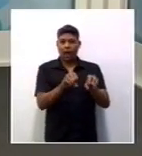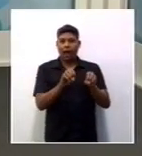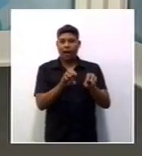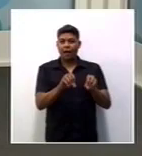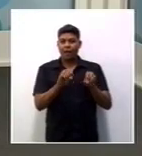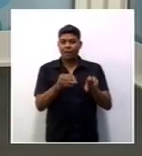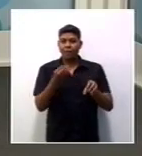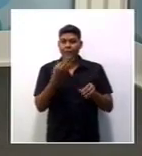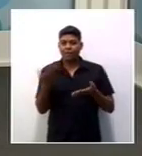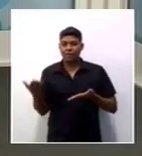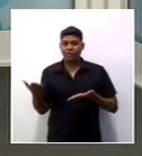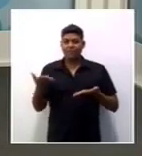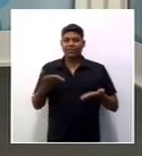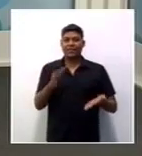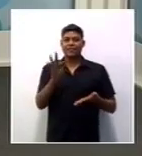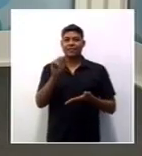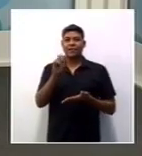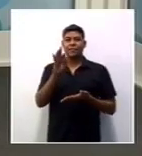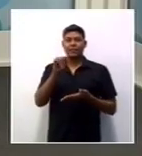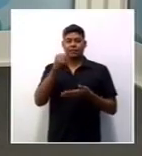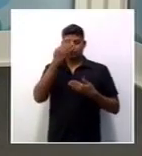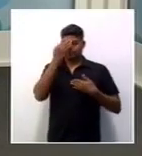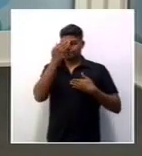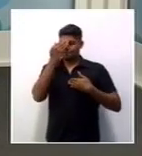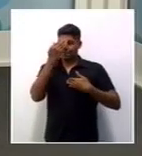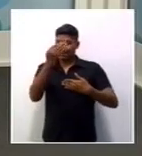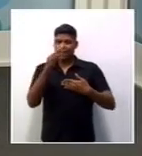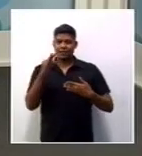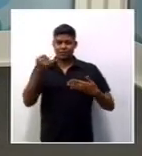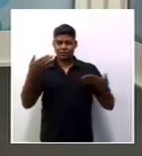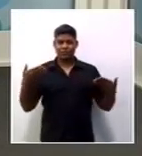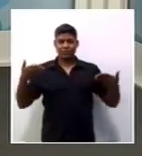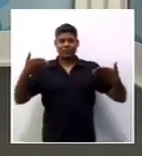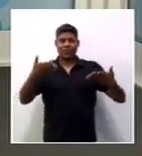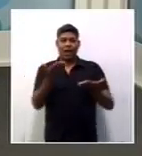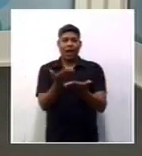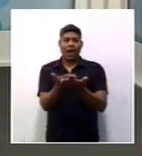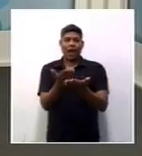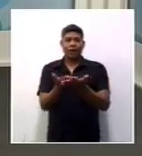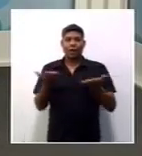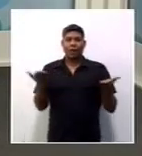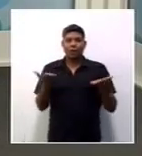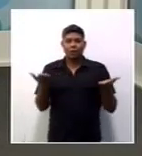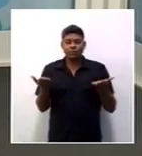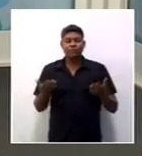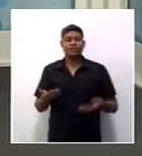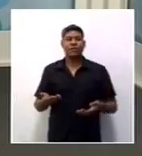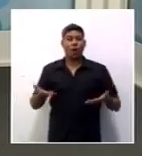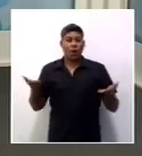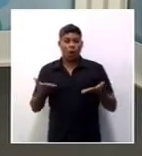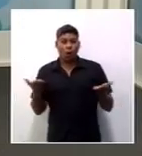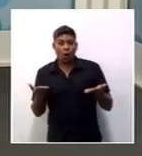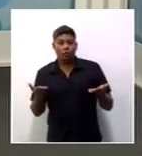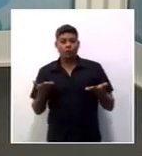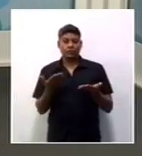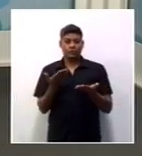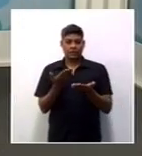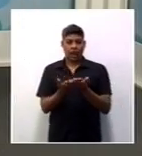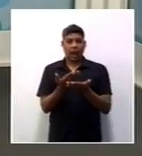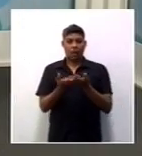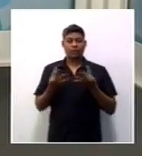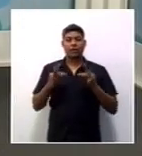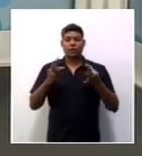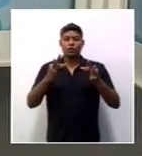Seja bem-vinda, Fabiana. Obrigada, sejam todos bem-vindos à aula de hoje. Hoje nós teremos mais uma aula de tecnologia para